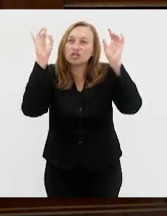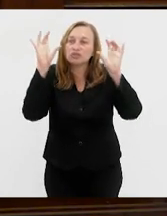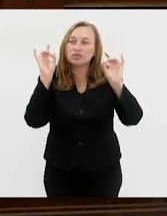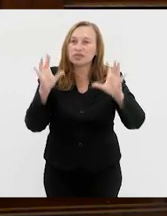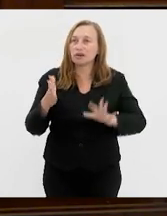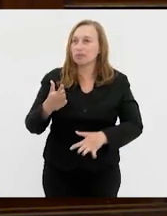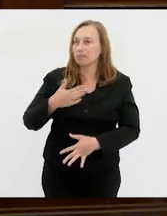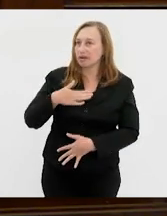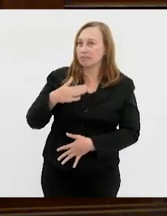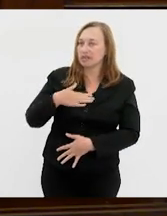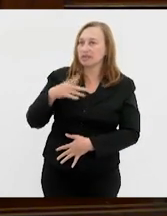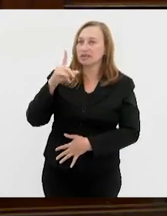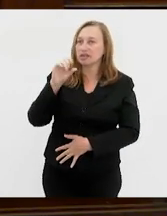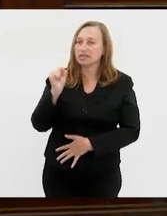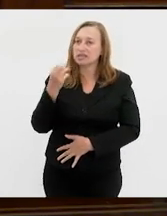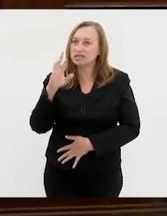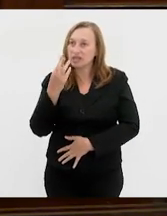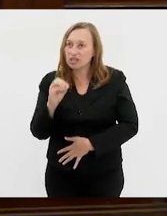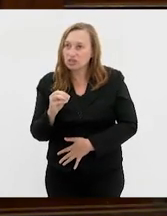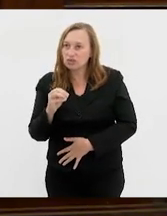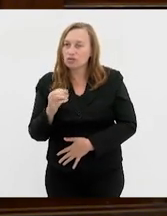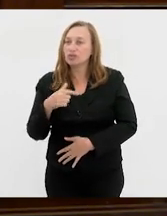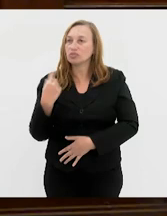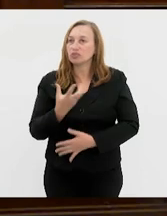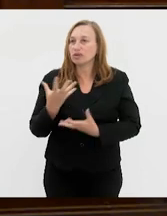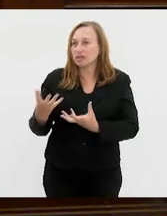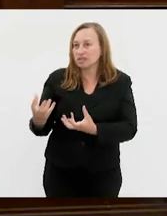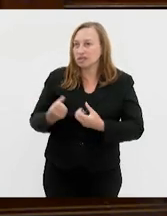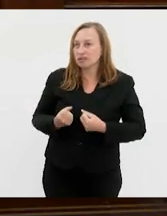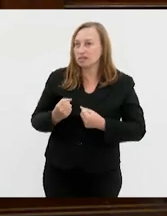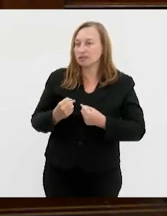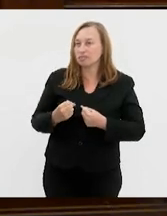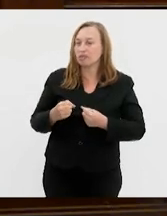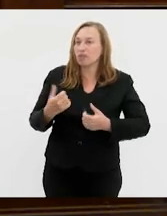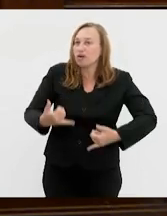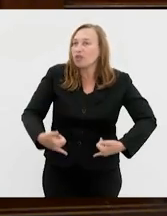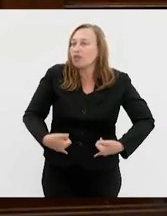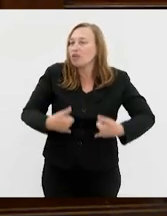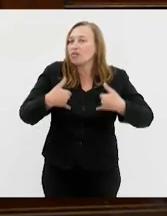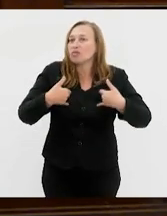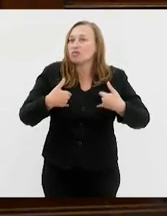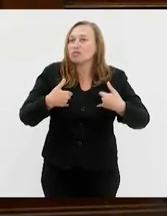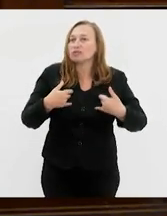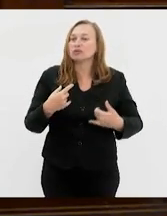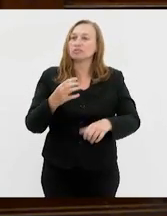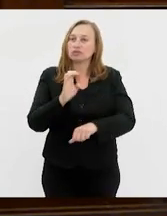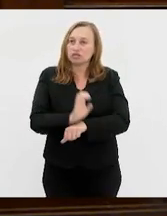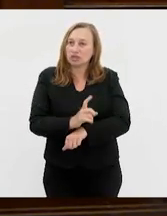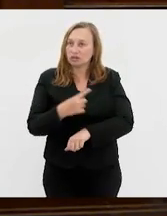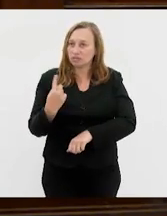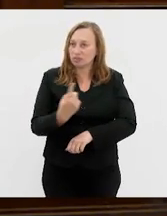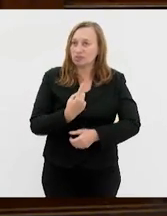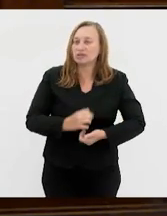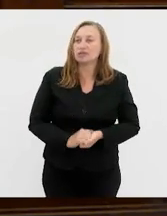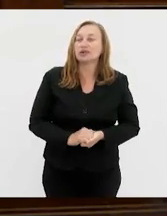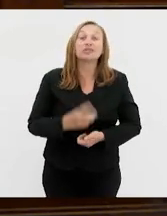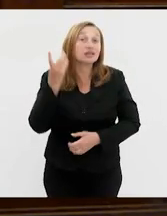Sérgio Miranda, no qual a gente recebe a maior honraria do nosso Estado.